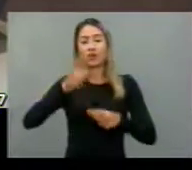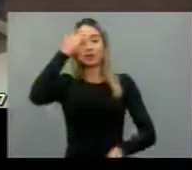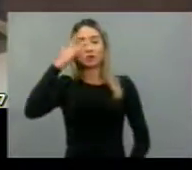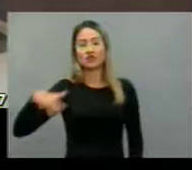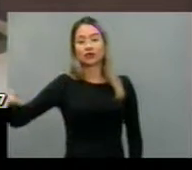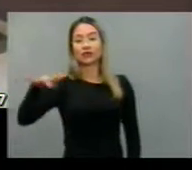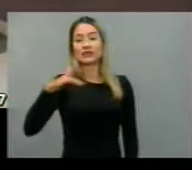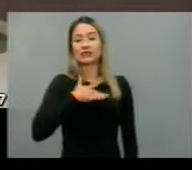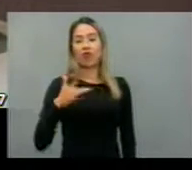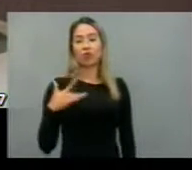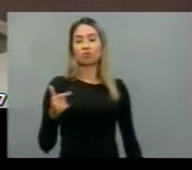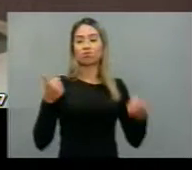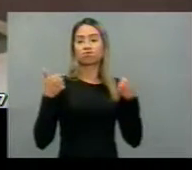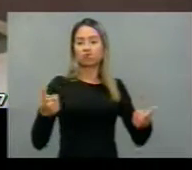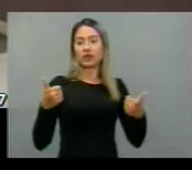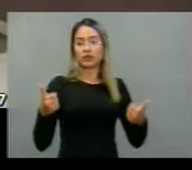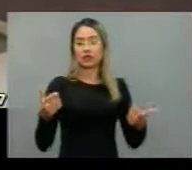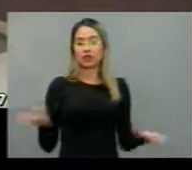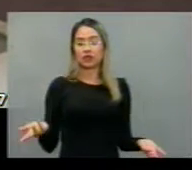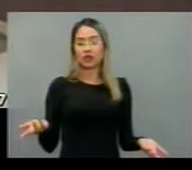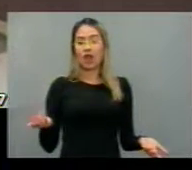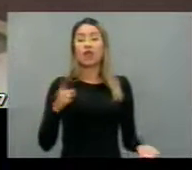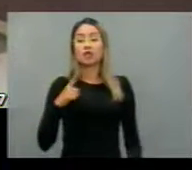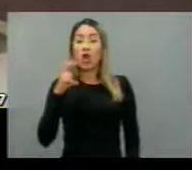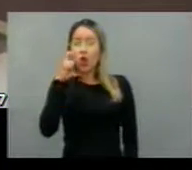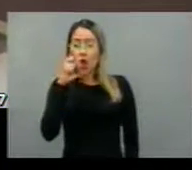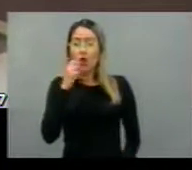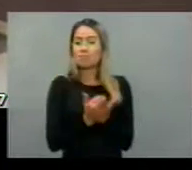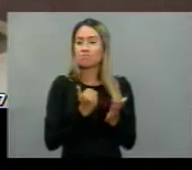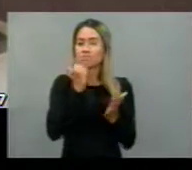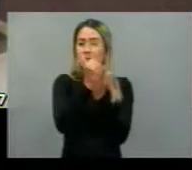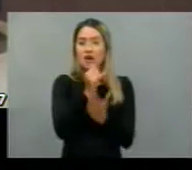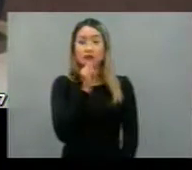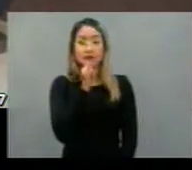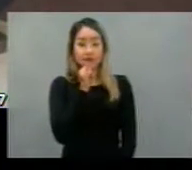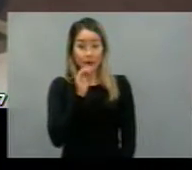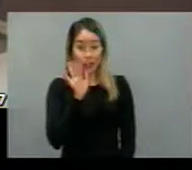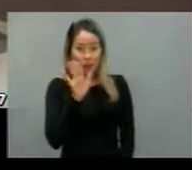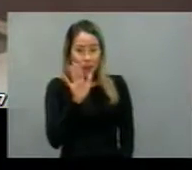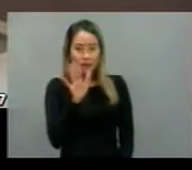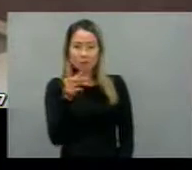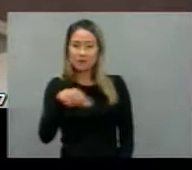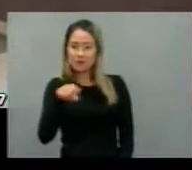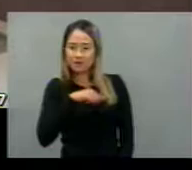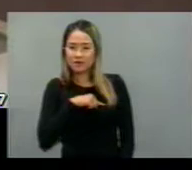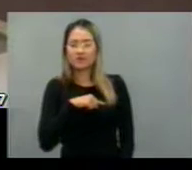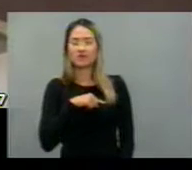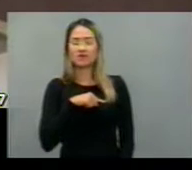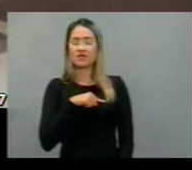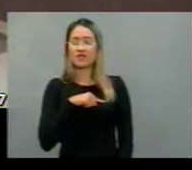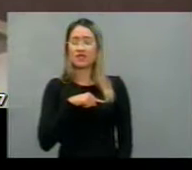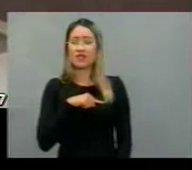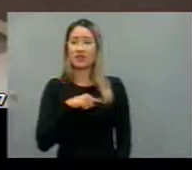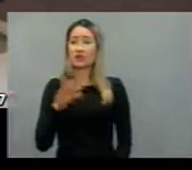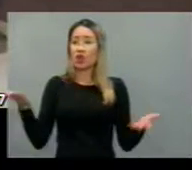as economias dos pequenos municípios. É muito melhor, por exemplo, do que nós estarmos